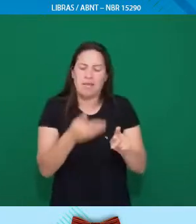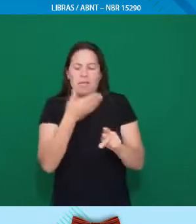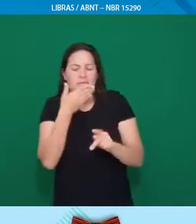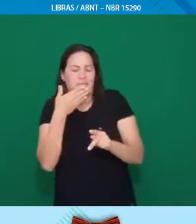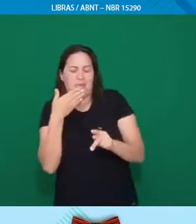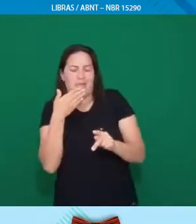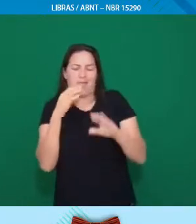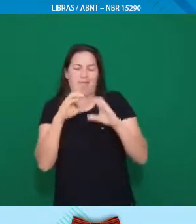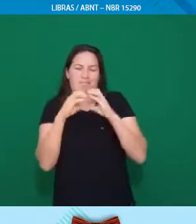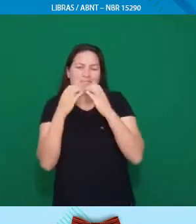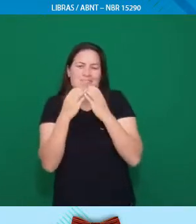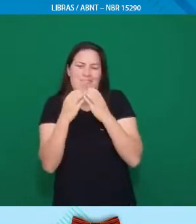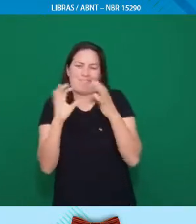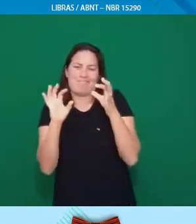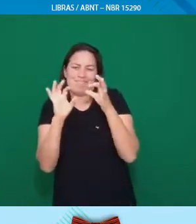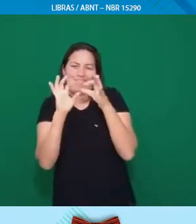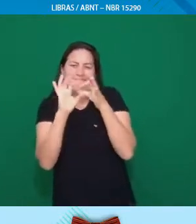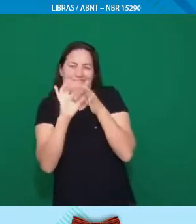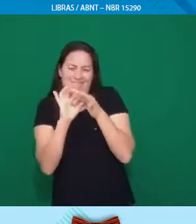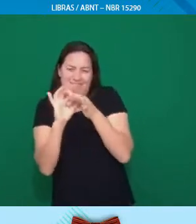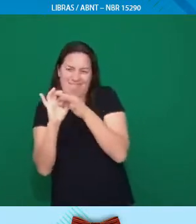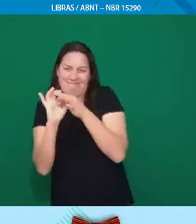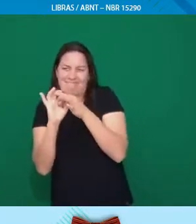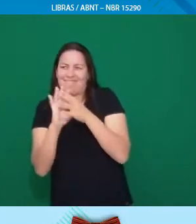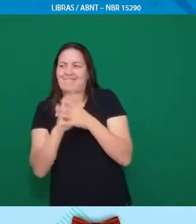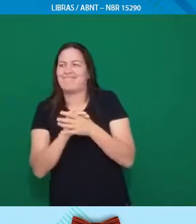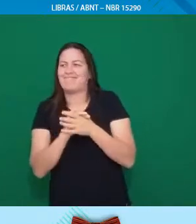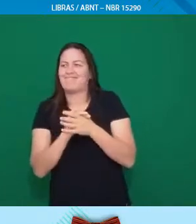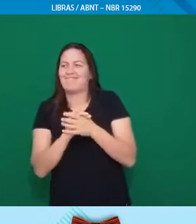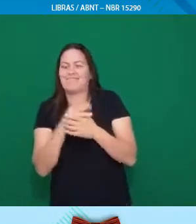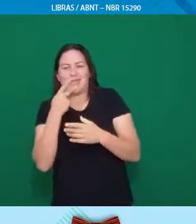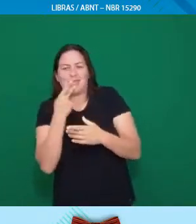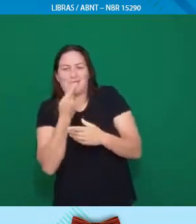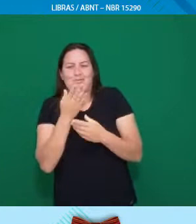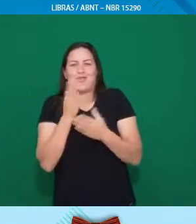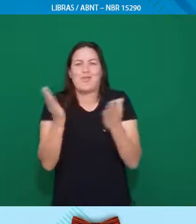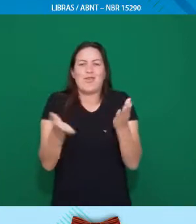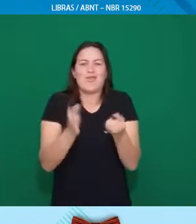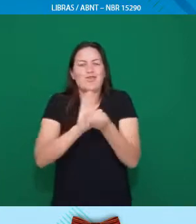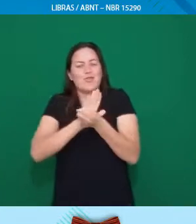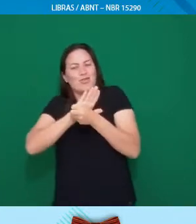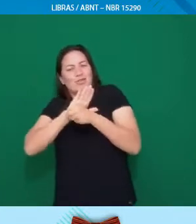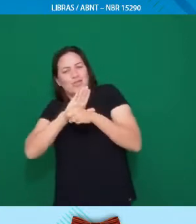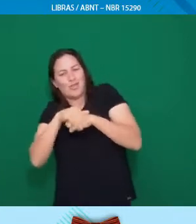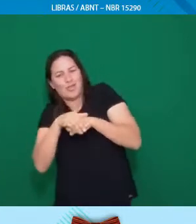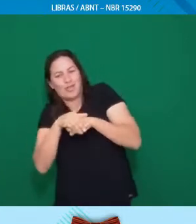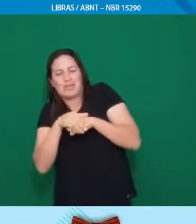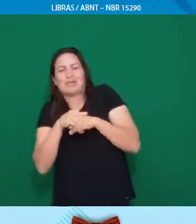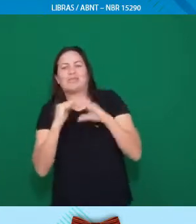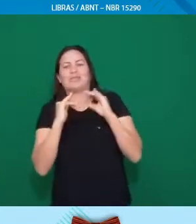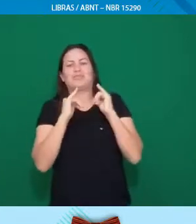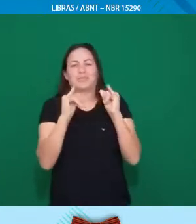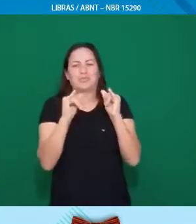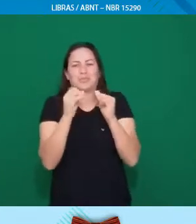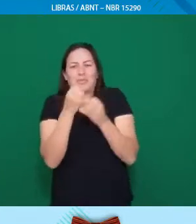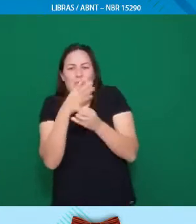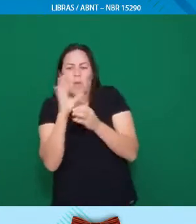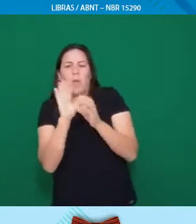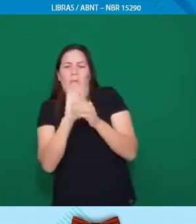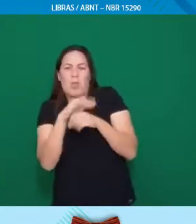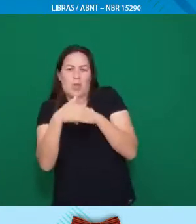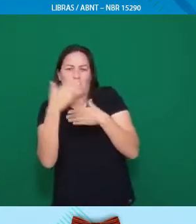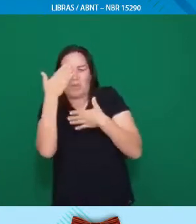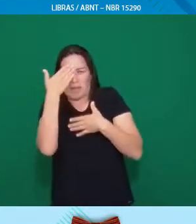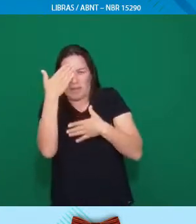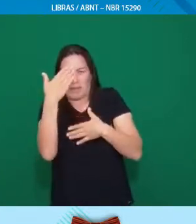que a gente vive a melhor em termos de coletividade aqui com toda a população então Essas eram as considerações que eu trouxe para compartilhar com todos vocês